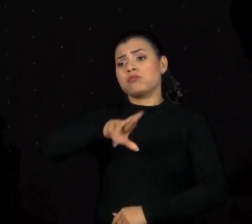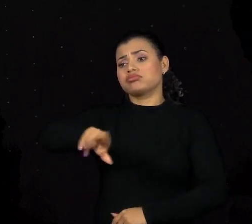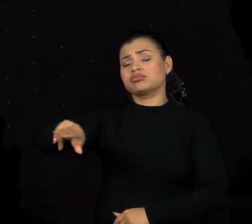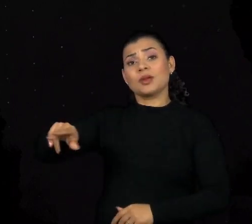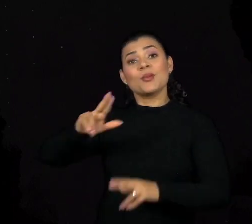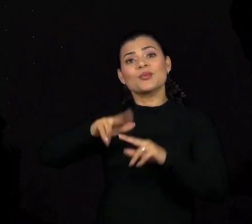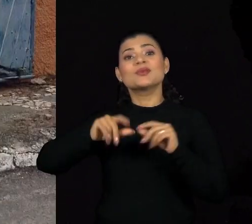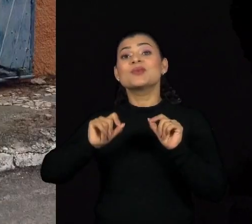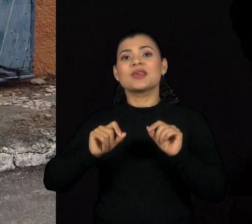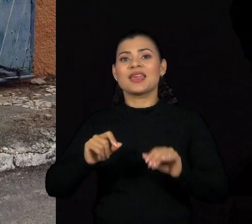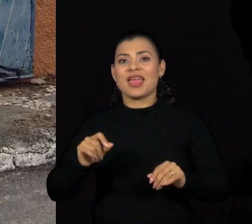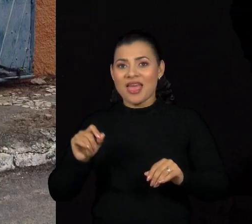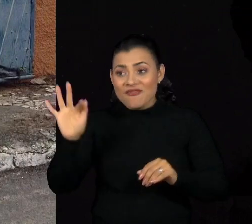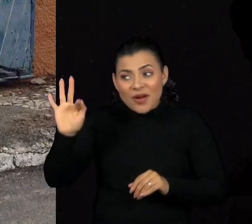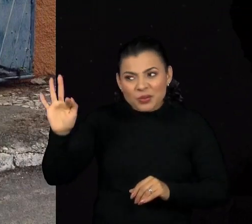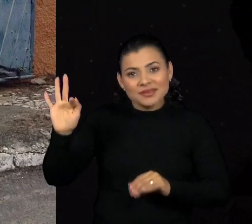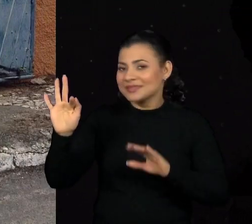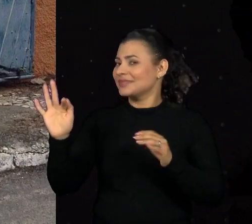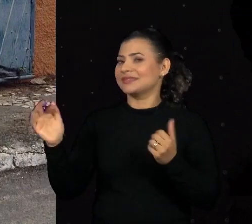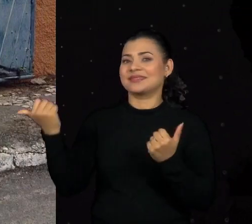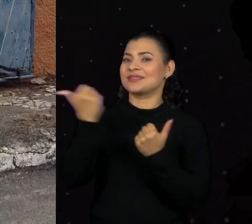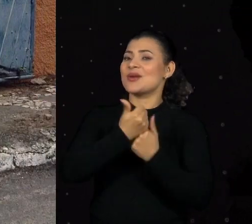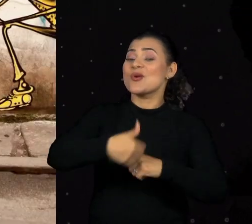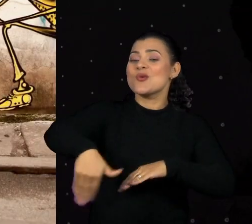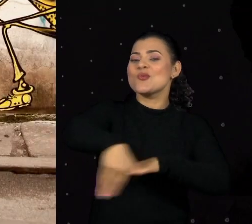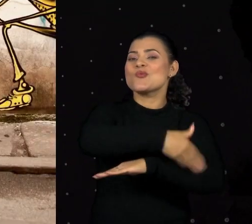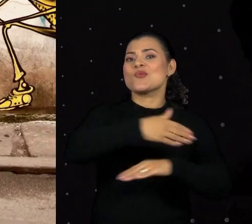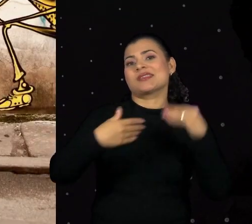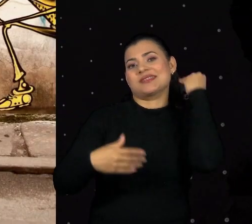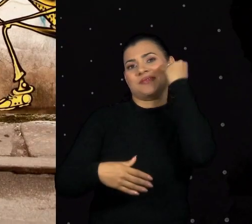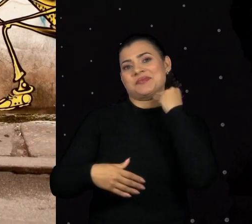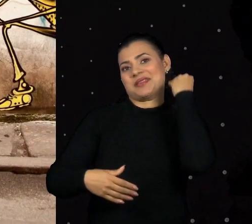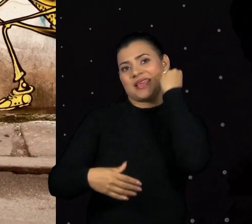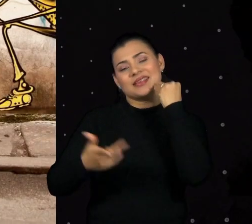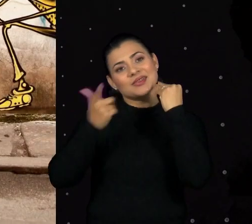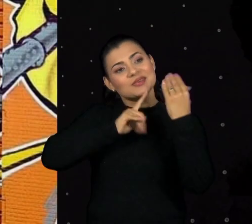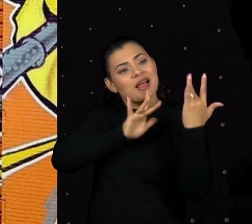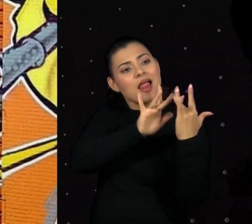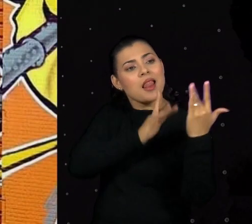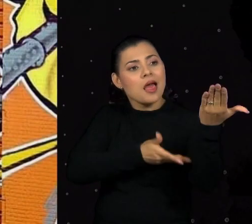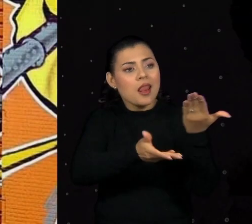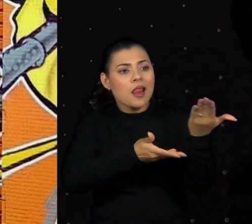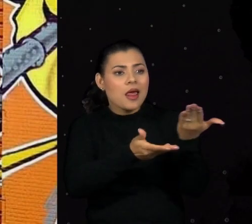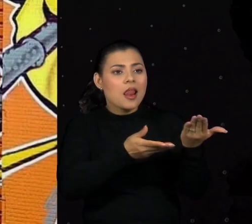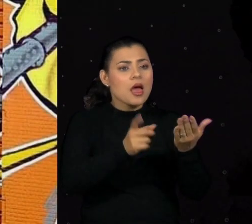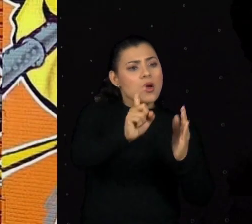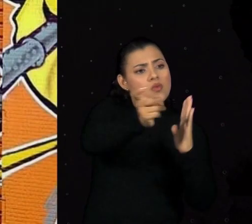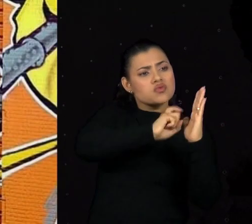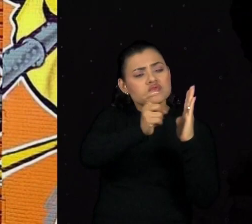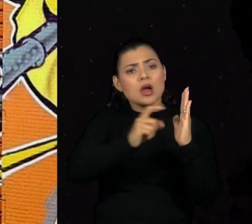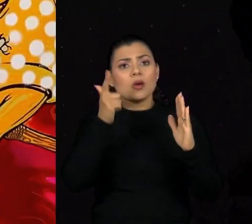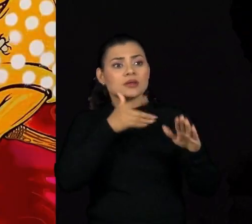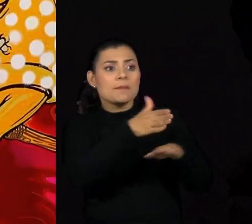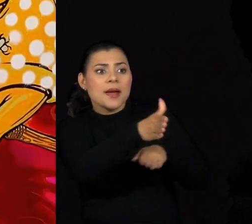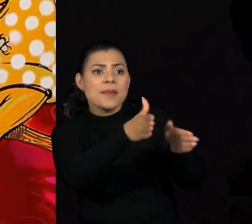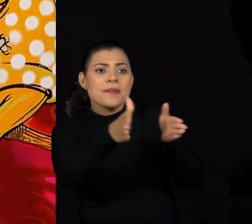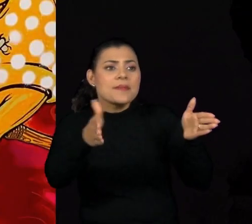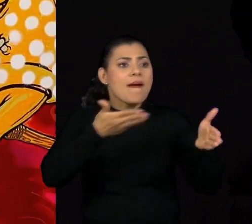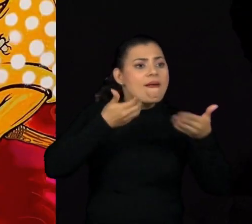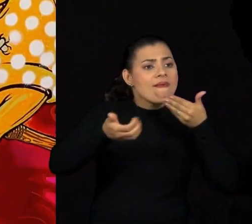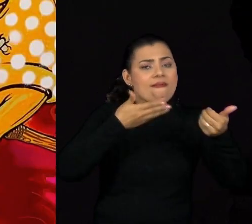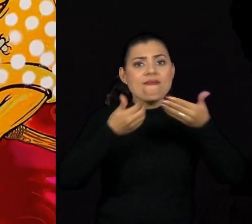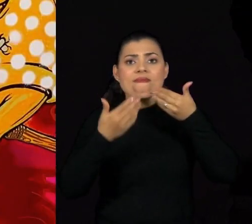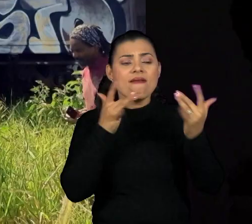a gente chama faculdade das ruas te proporciona você estar conhecendo pessoas, você estar se inserindo em outros meios, você